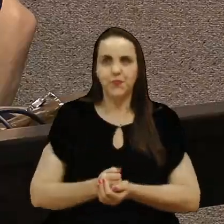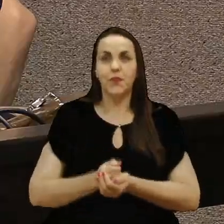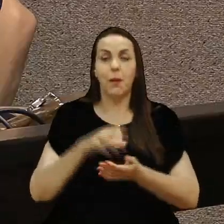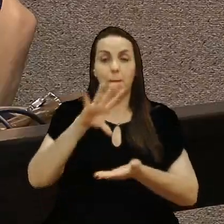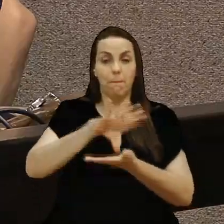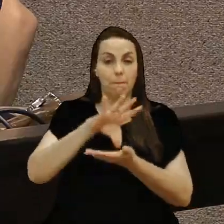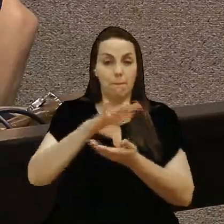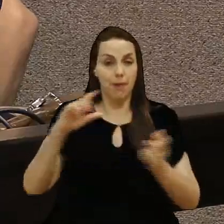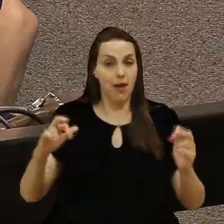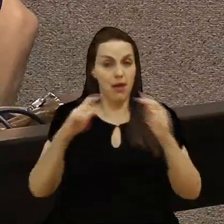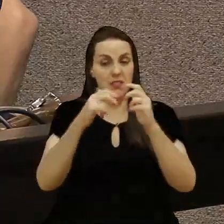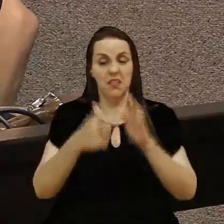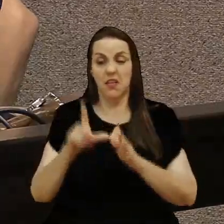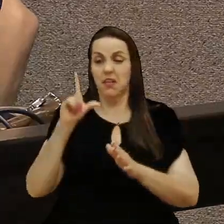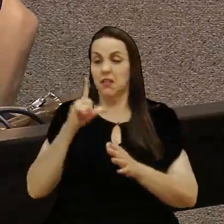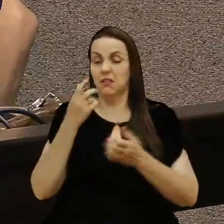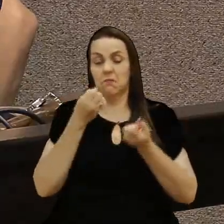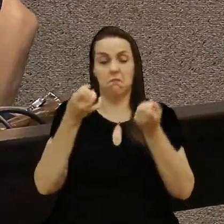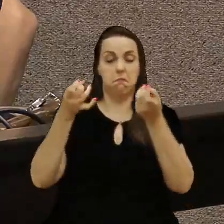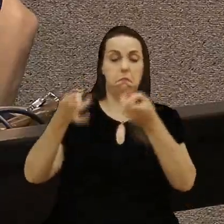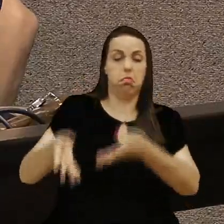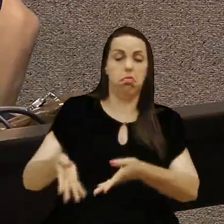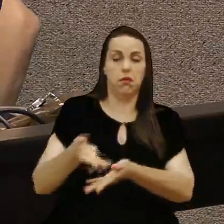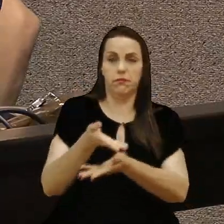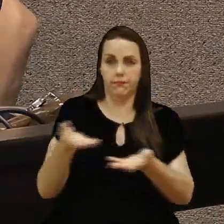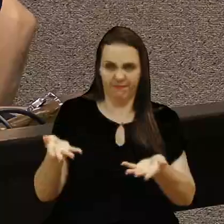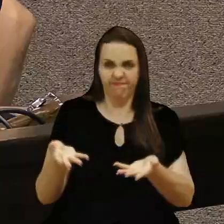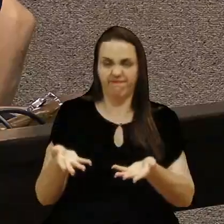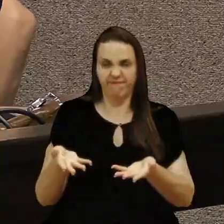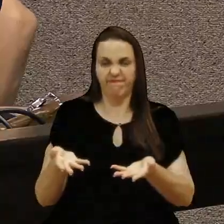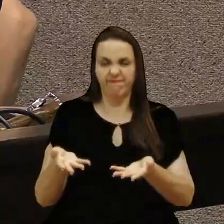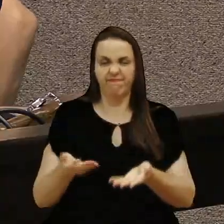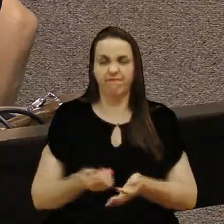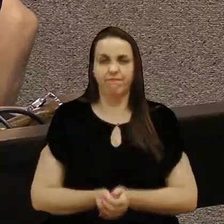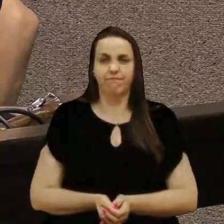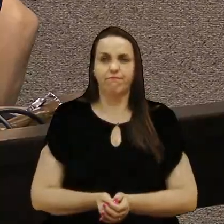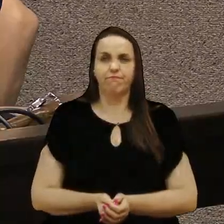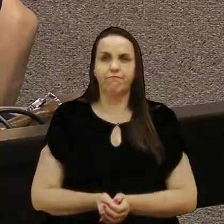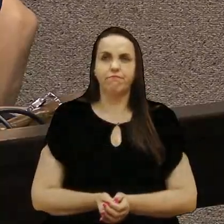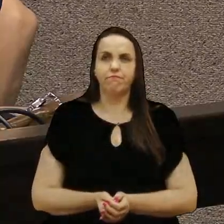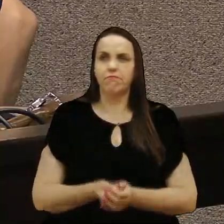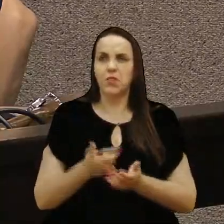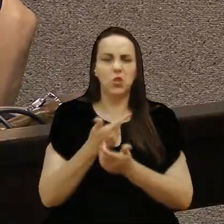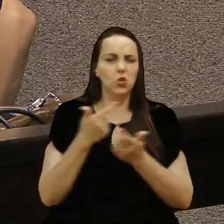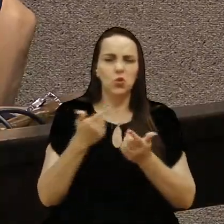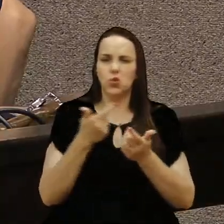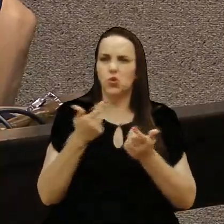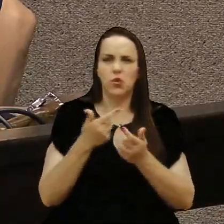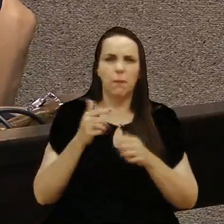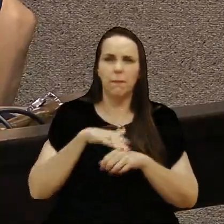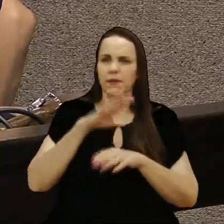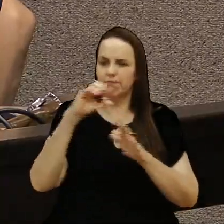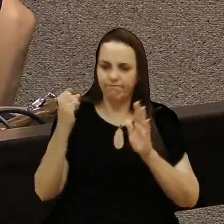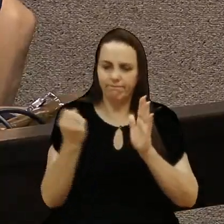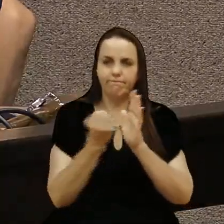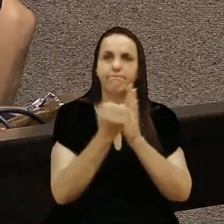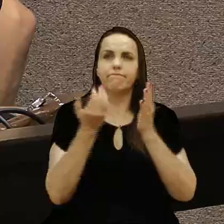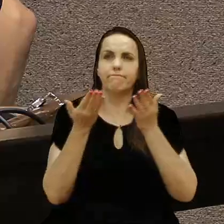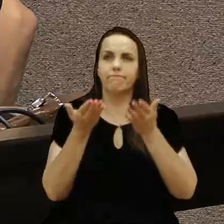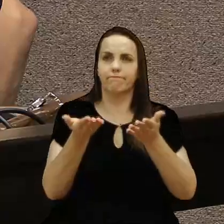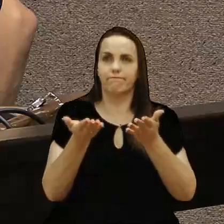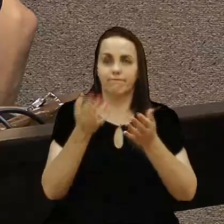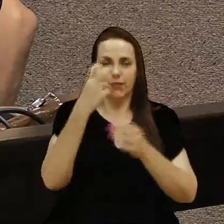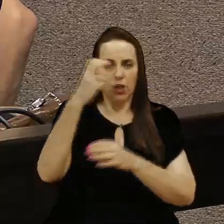antes estava praticamente abandonada, né? Inclusive sem os maiores símbolos aí da questão